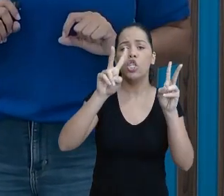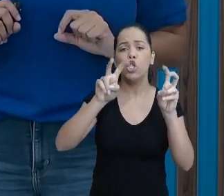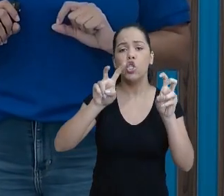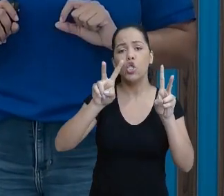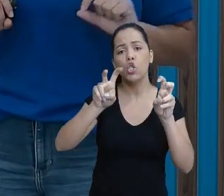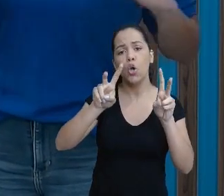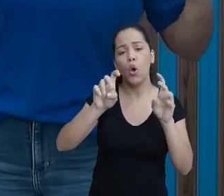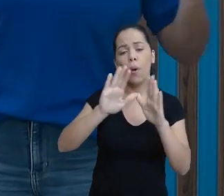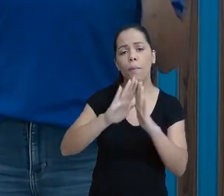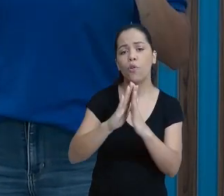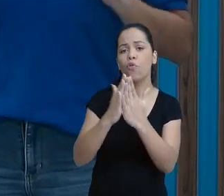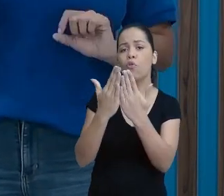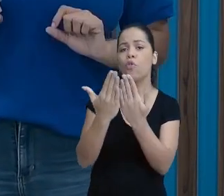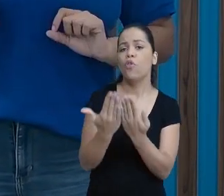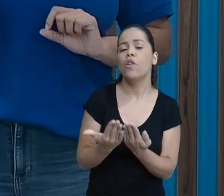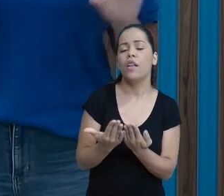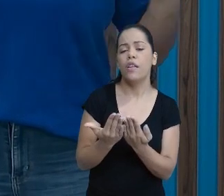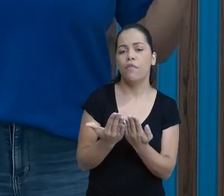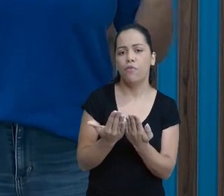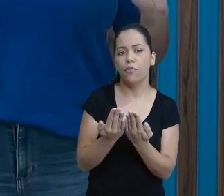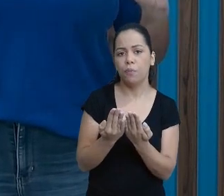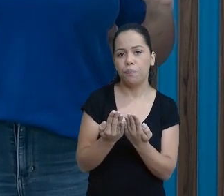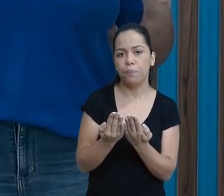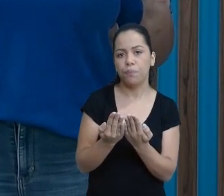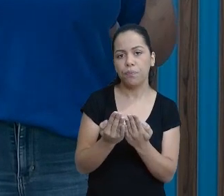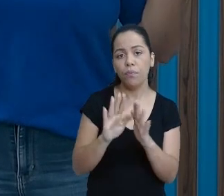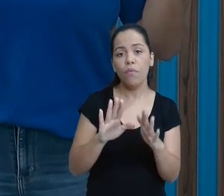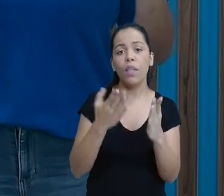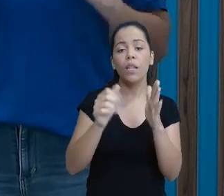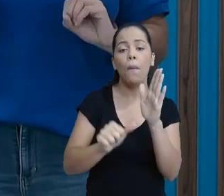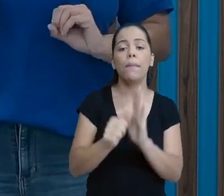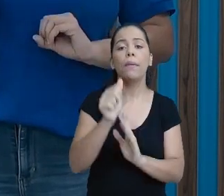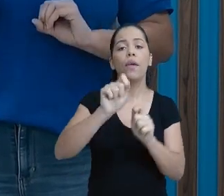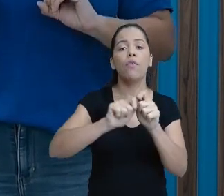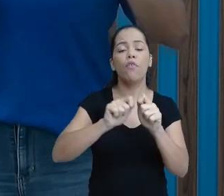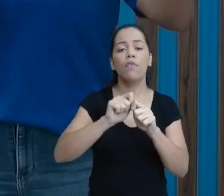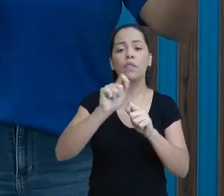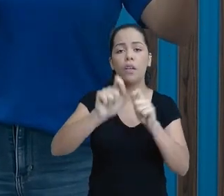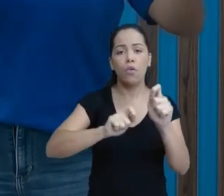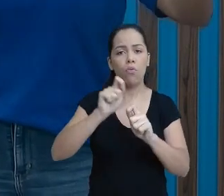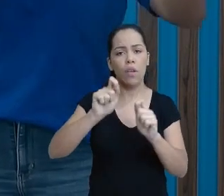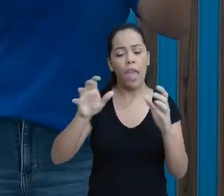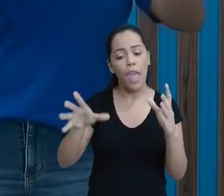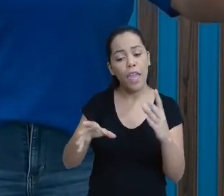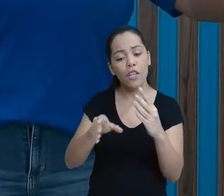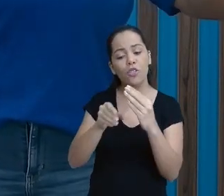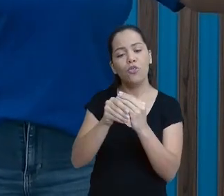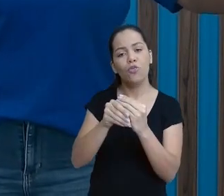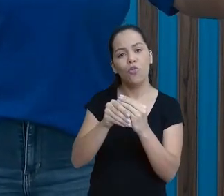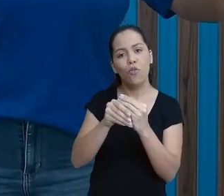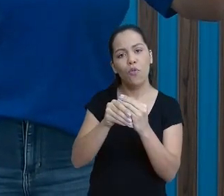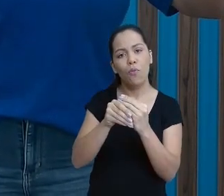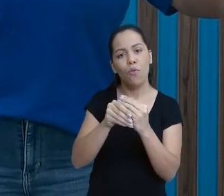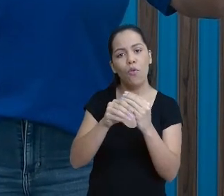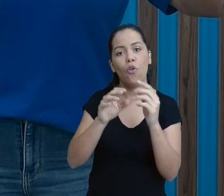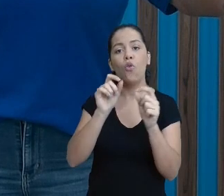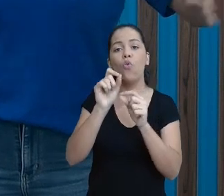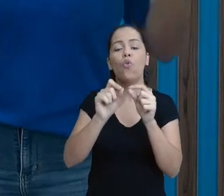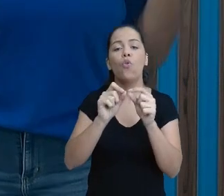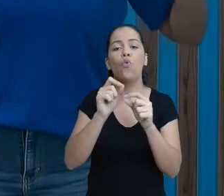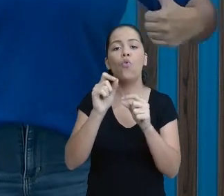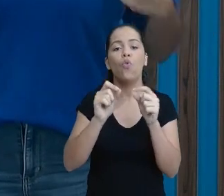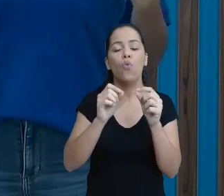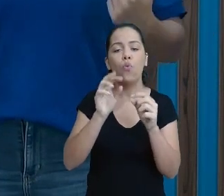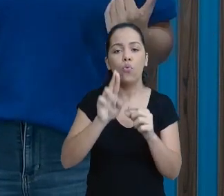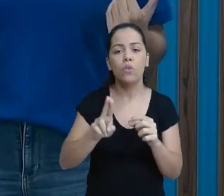Kindred de Octavia Butler. Então, primeiro, eu vou fazer o quê? Um resumo, mas eu vou topicalizar o que